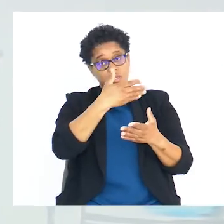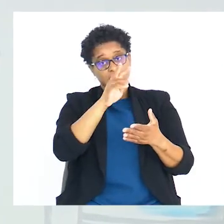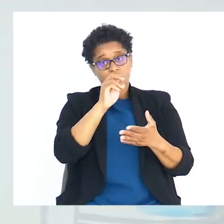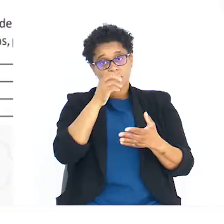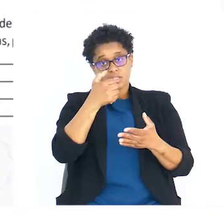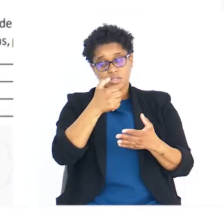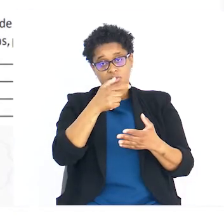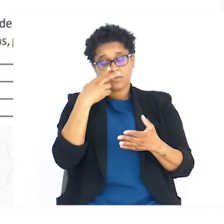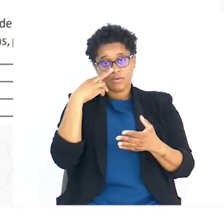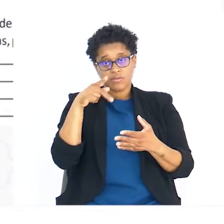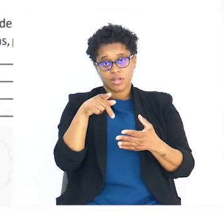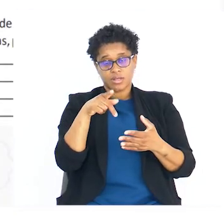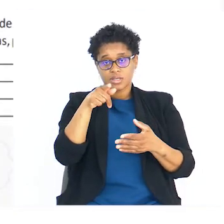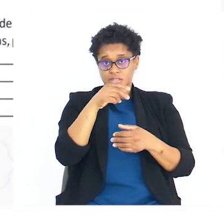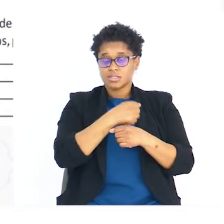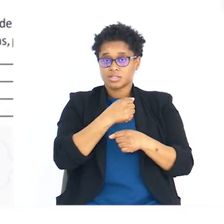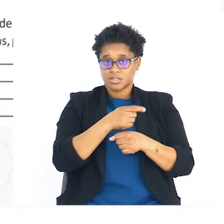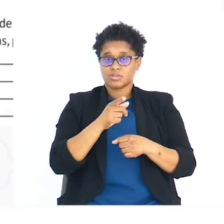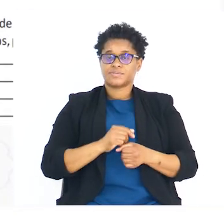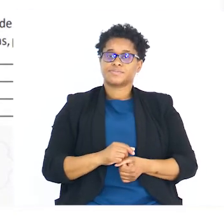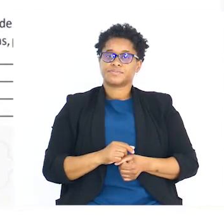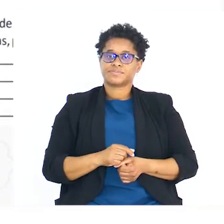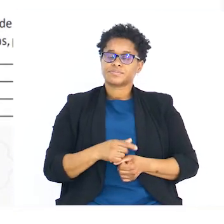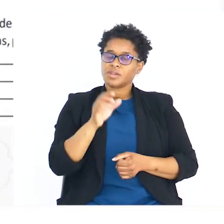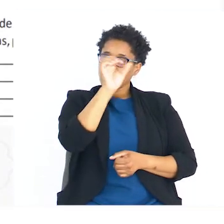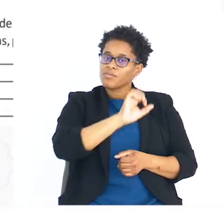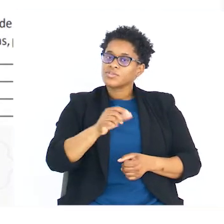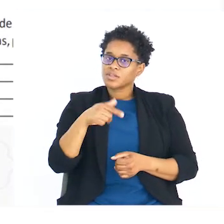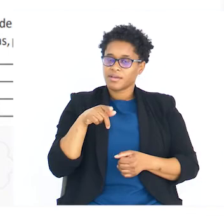encontrar este exercício. Vocês têm aqui